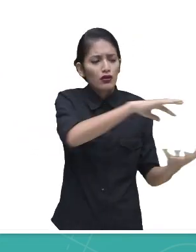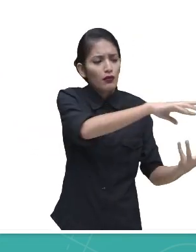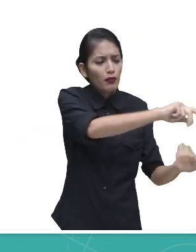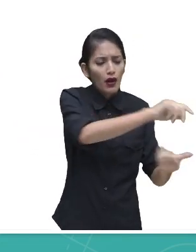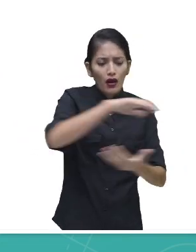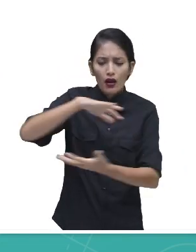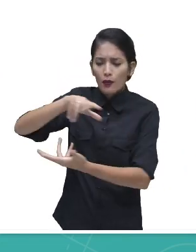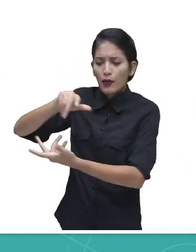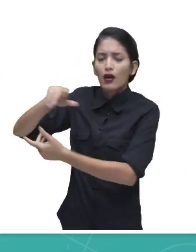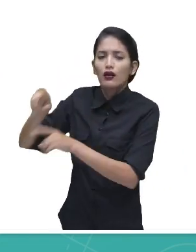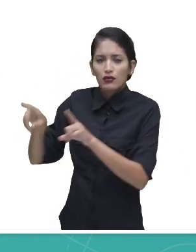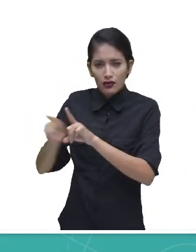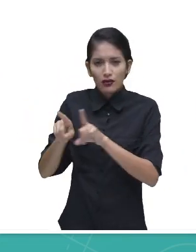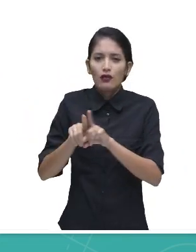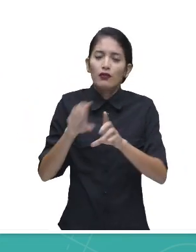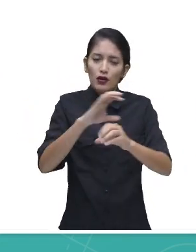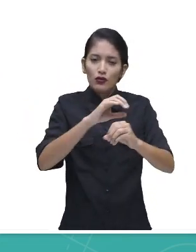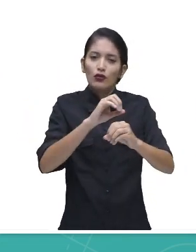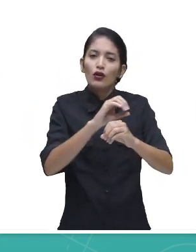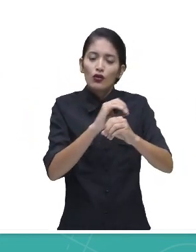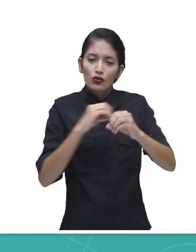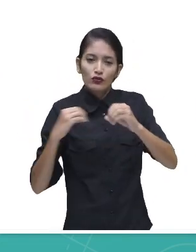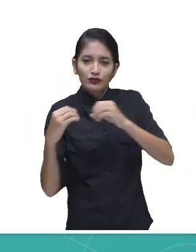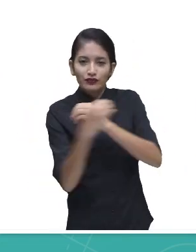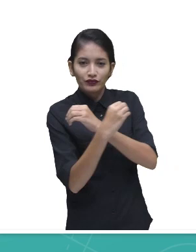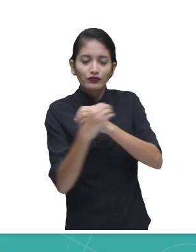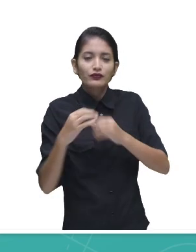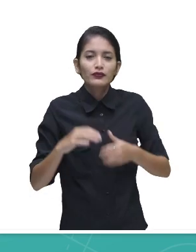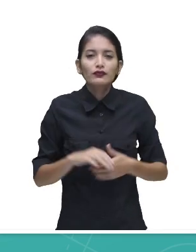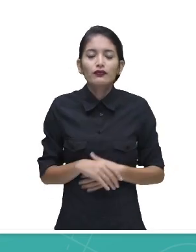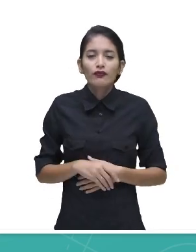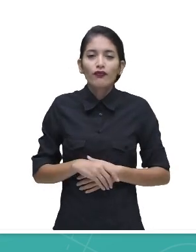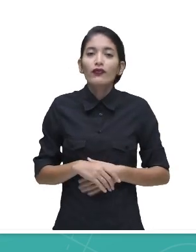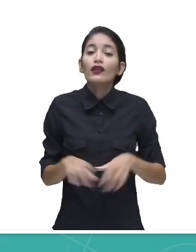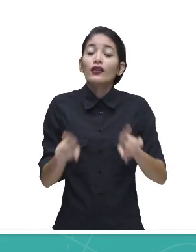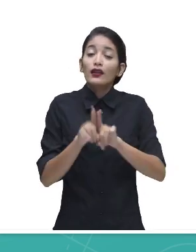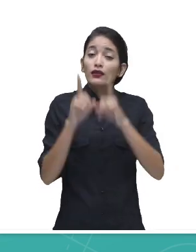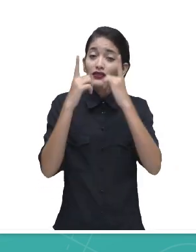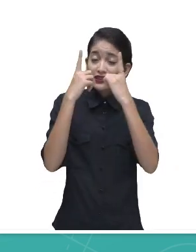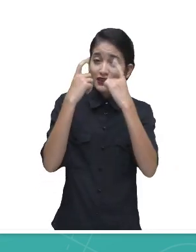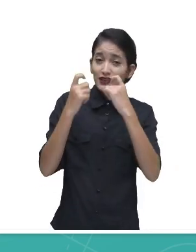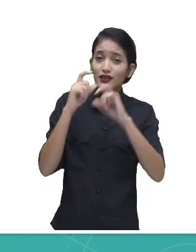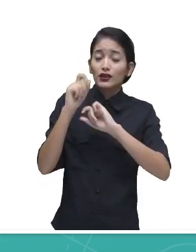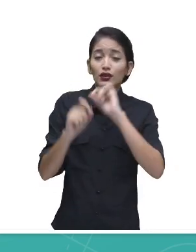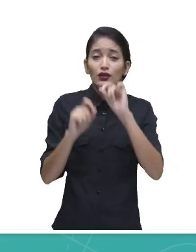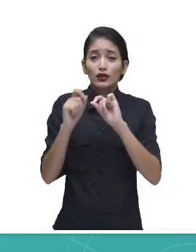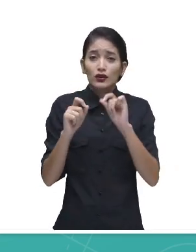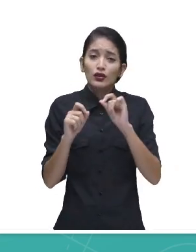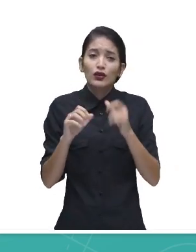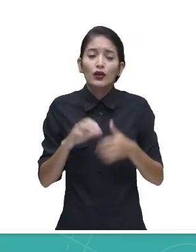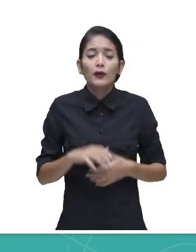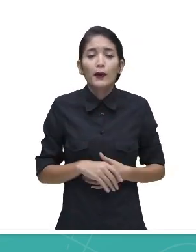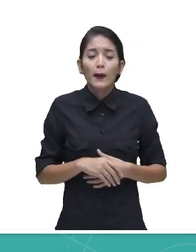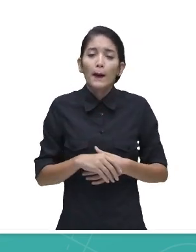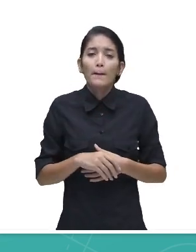aí no nosso sistema solar, certo? É interessante a gente saber que a Via Láctea,